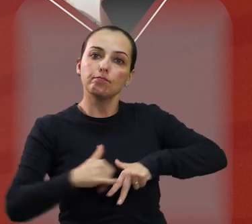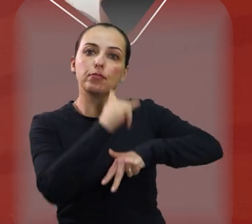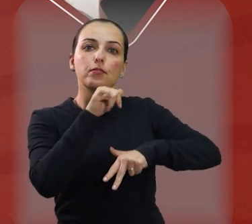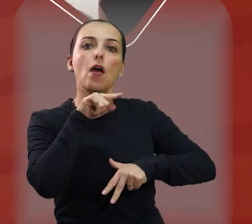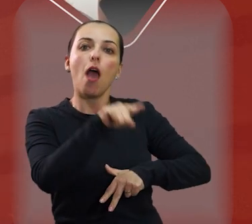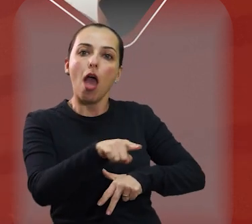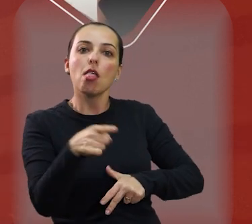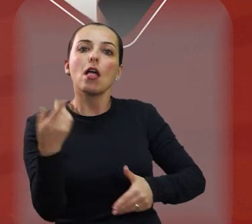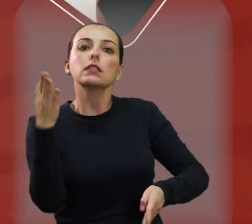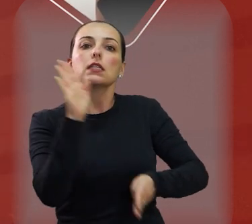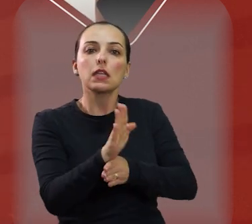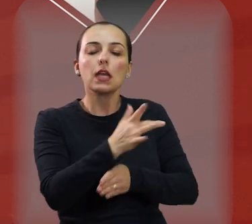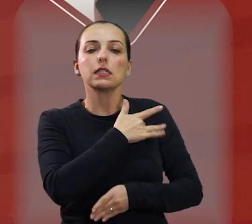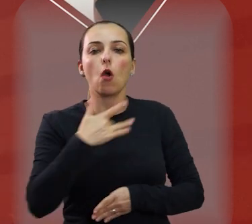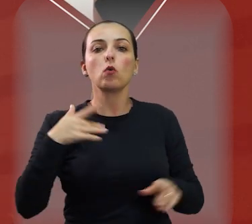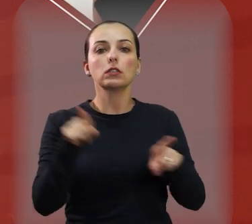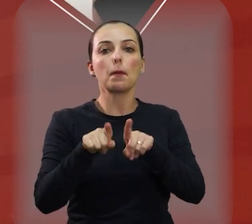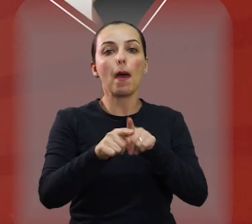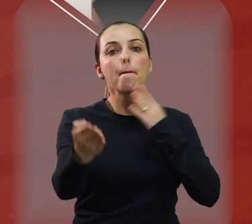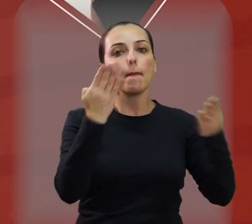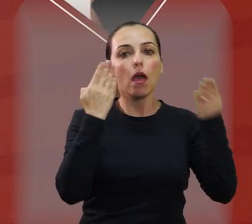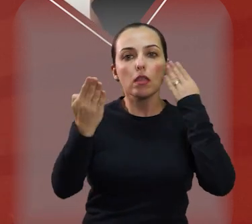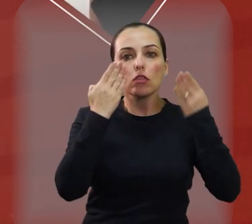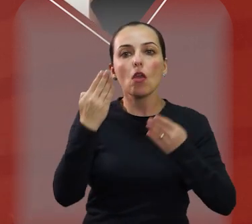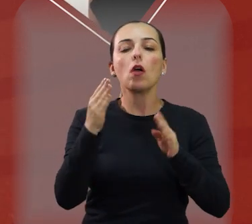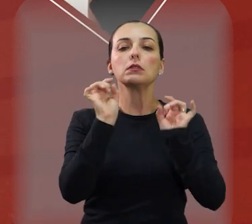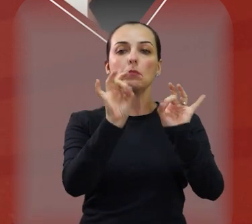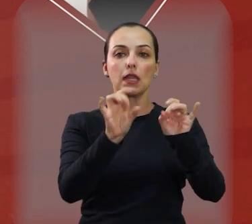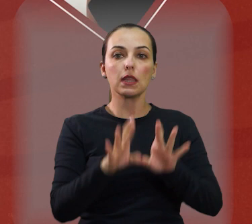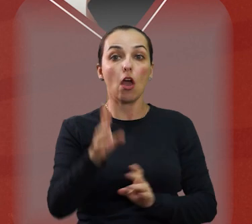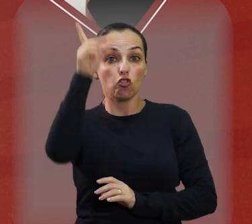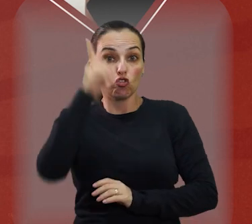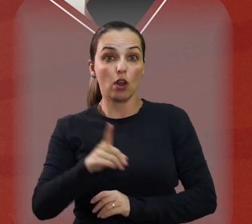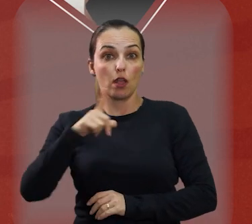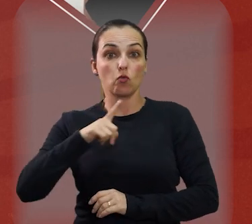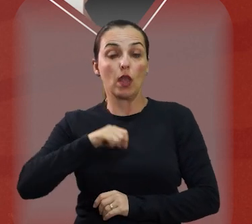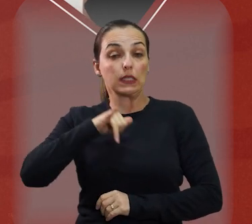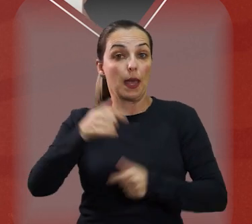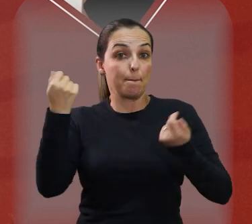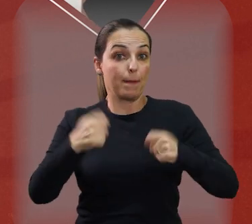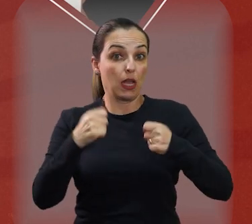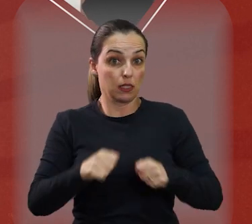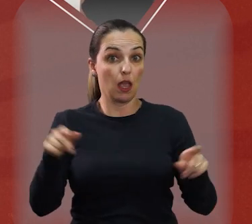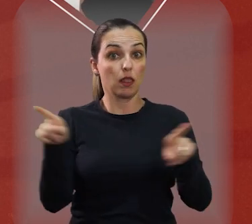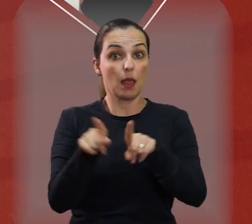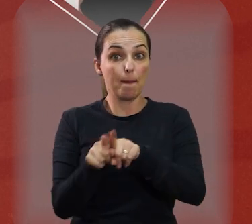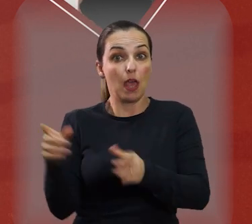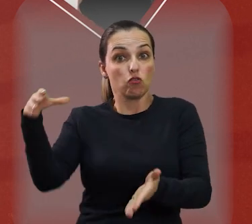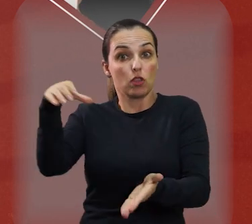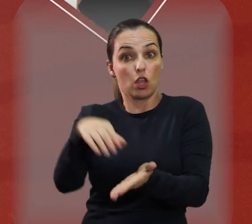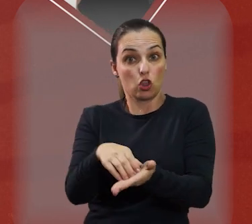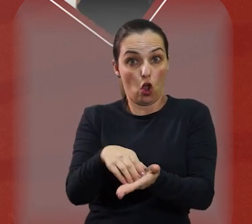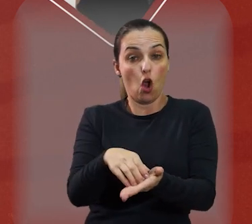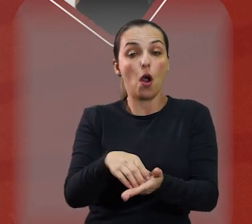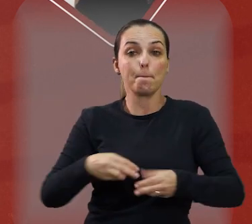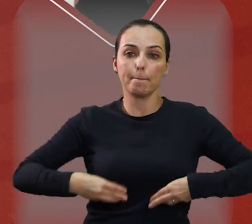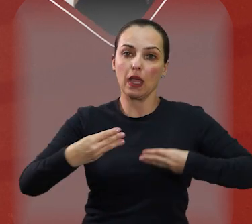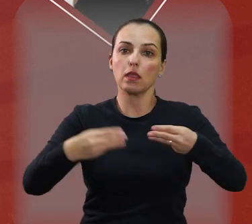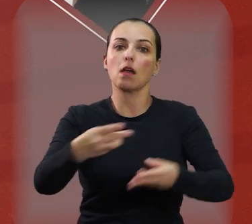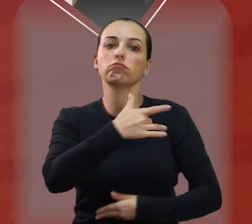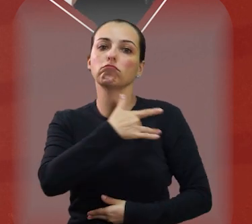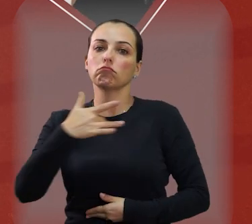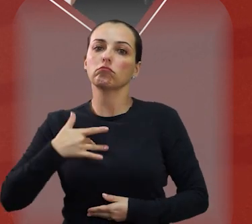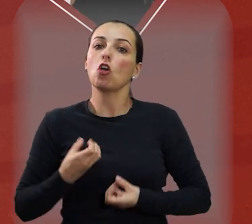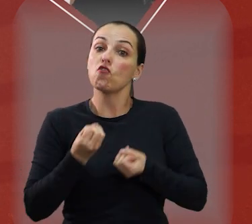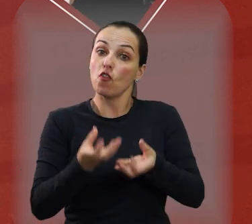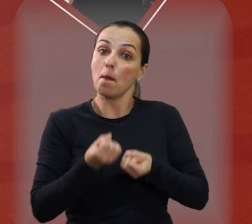atendimento de saúde e psicossocial especializado, quando necessário, e também a notificação formal da violência